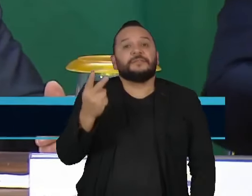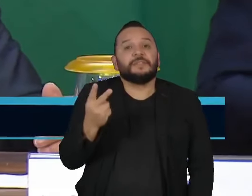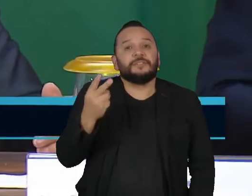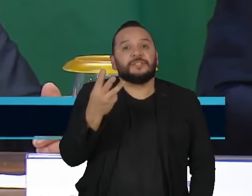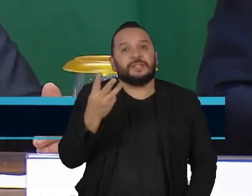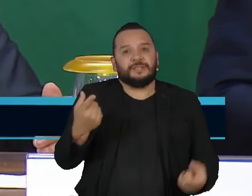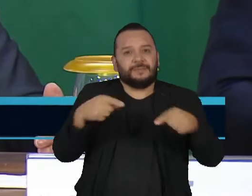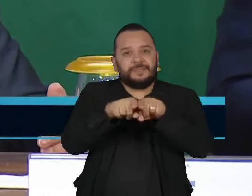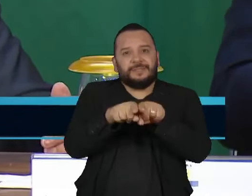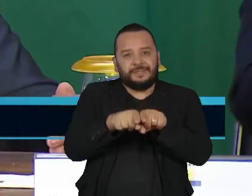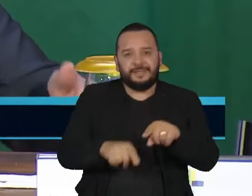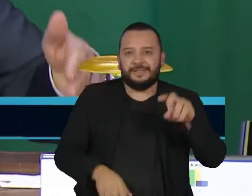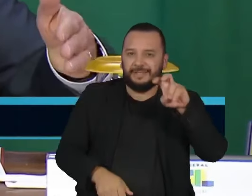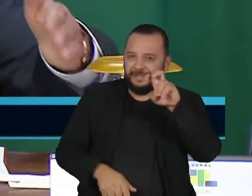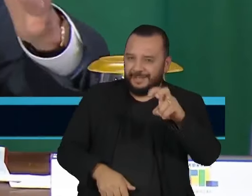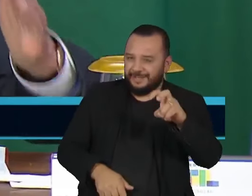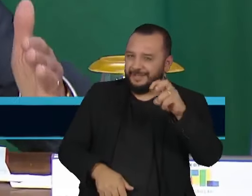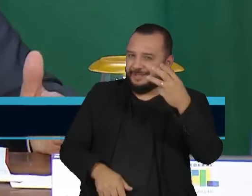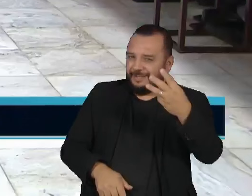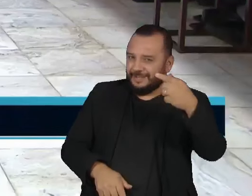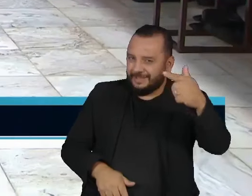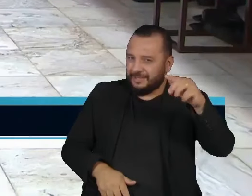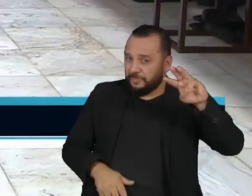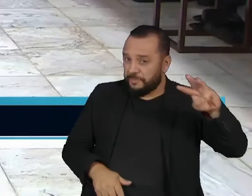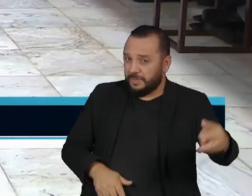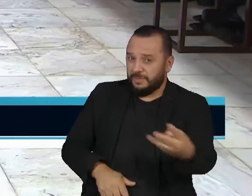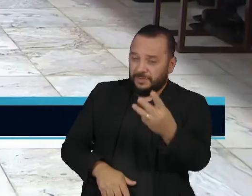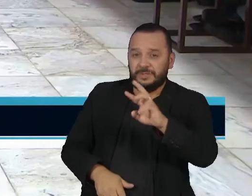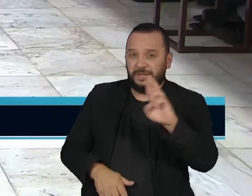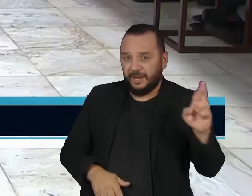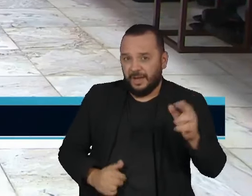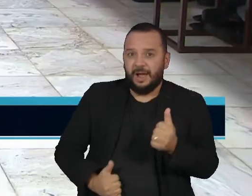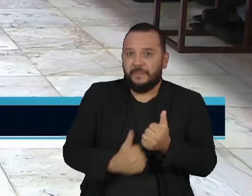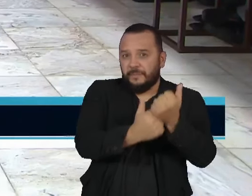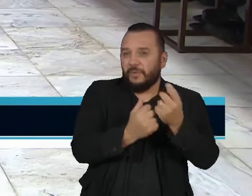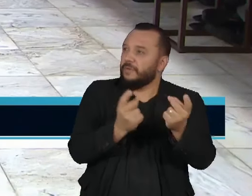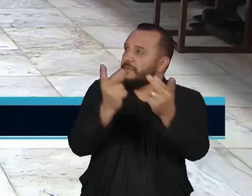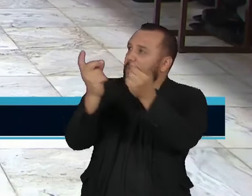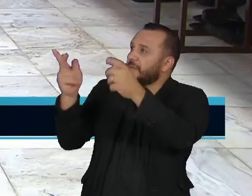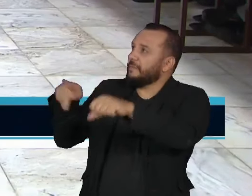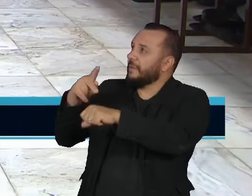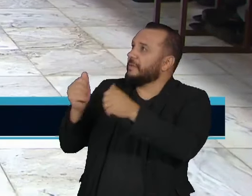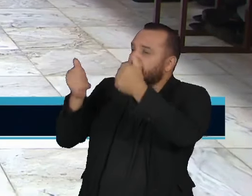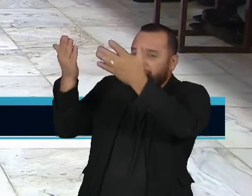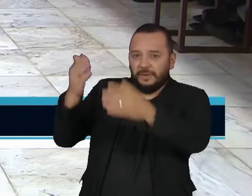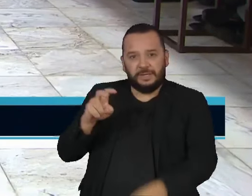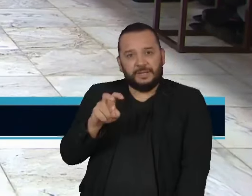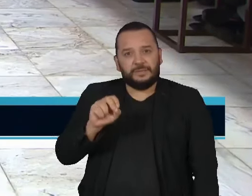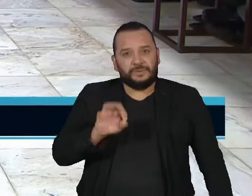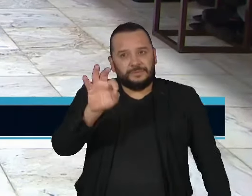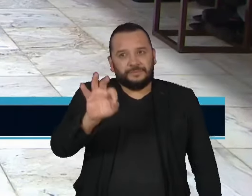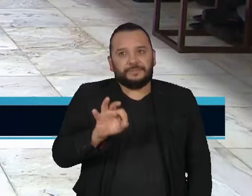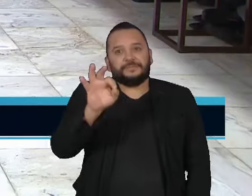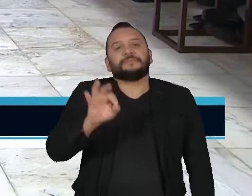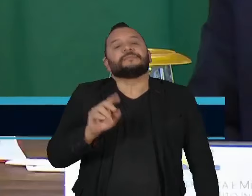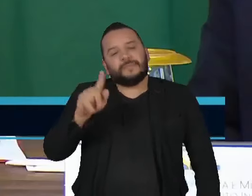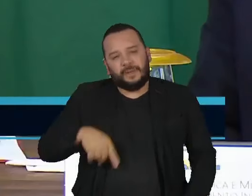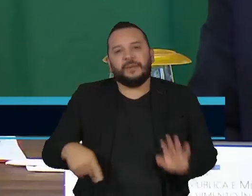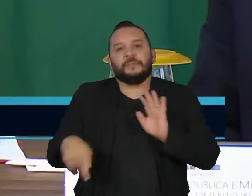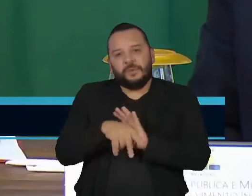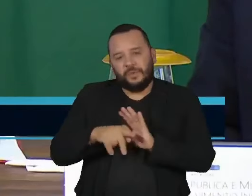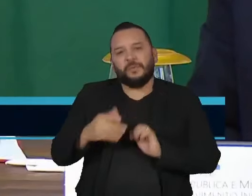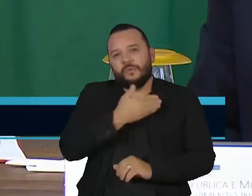somam 537 milhões de reais em apoio à exportação. Pouco mais da metade desse recurso virá do governo